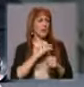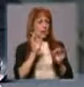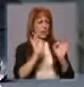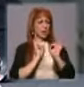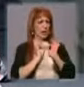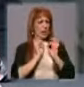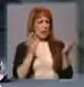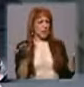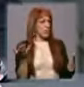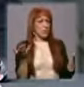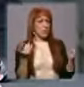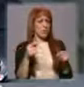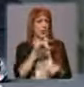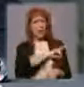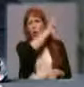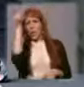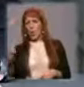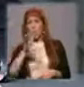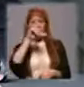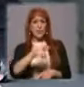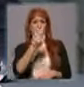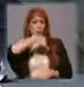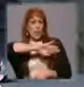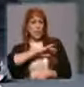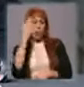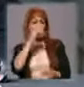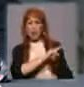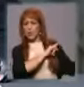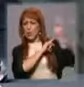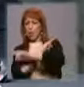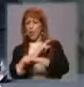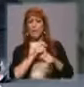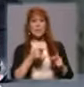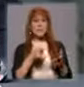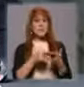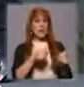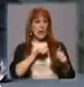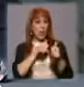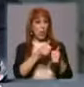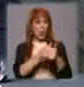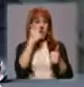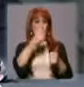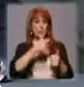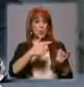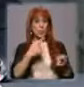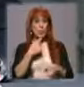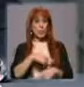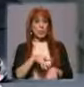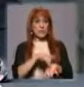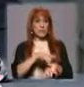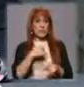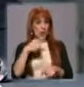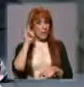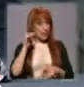tratamentos no continente, em Lisboa, Coimbra ou Porto, e o acompanhamento destas pessoas é algo que é muito sensível e